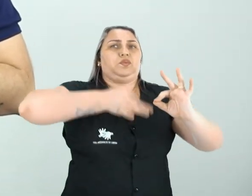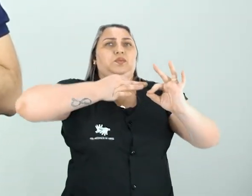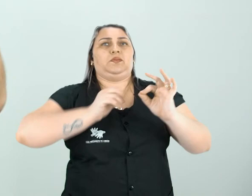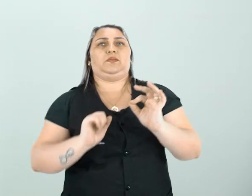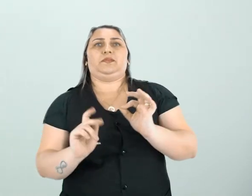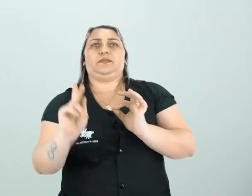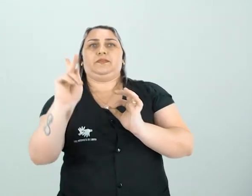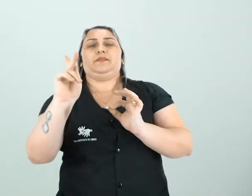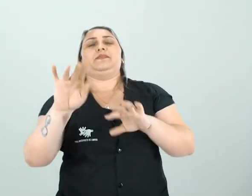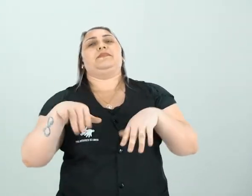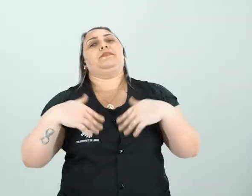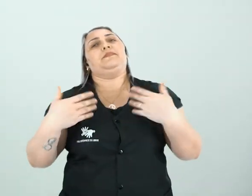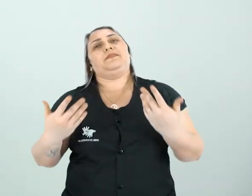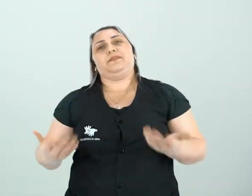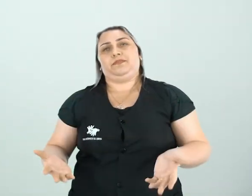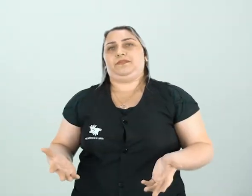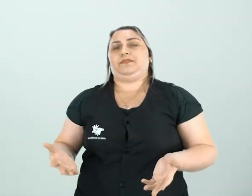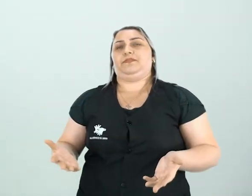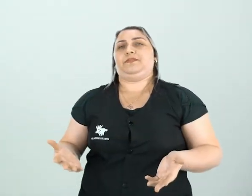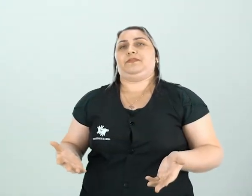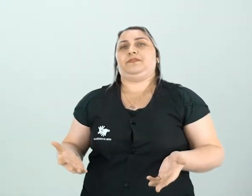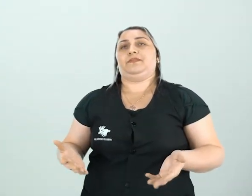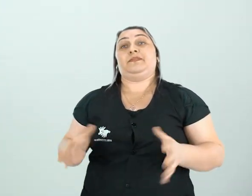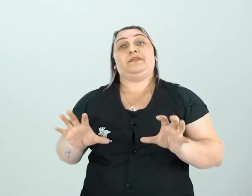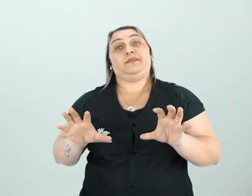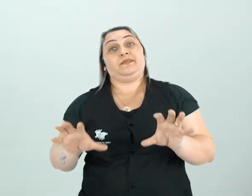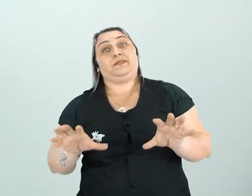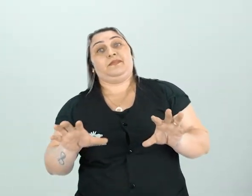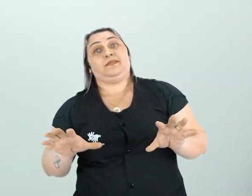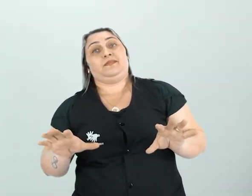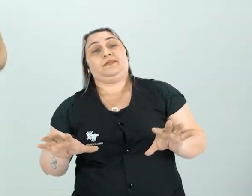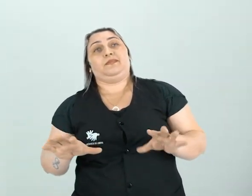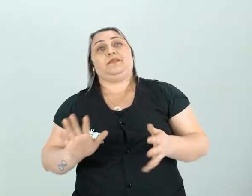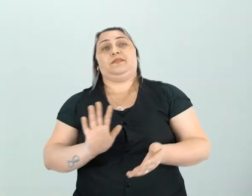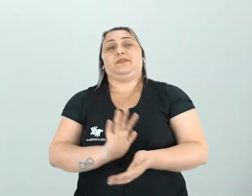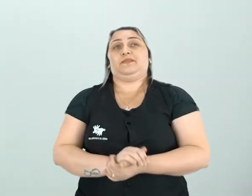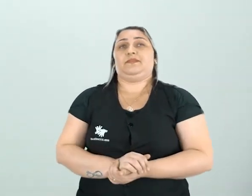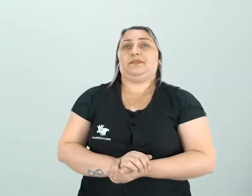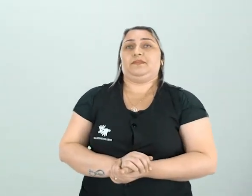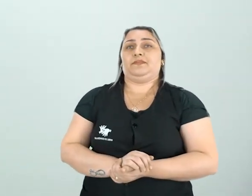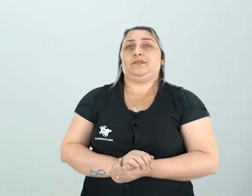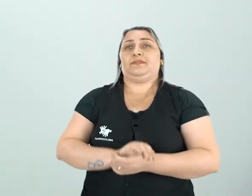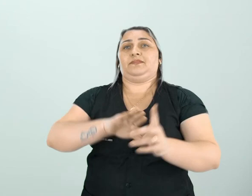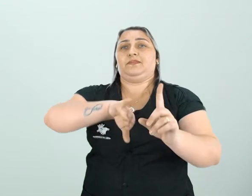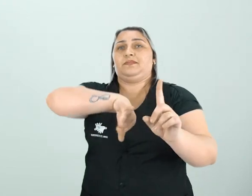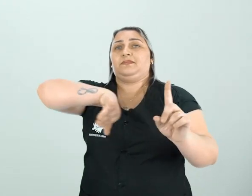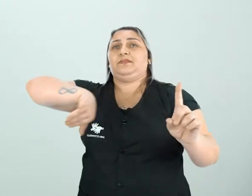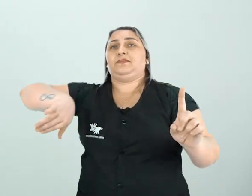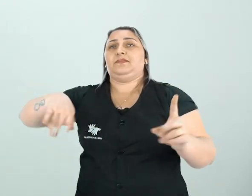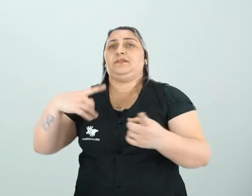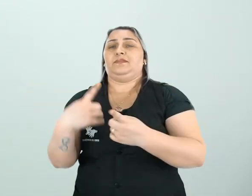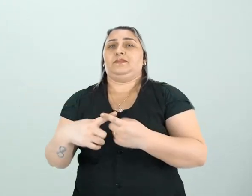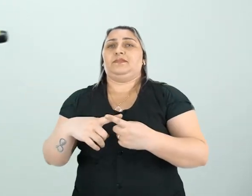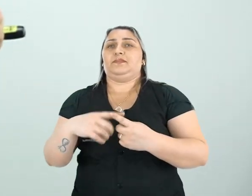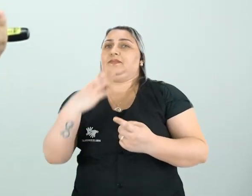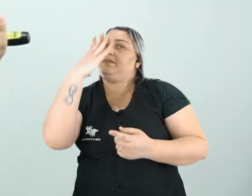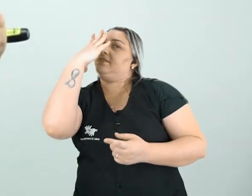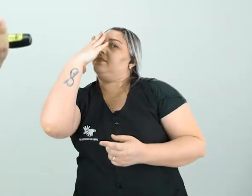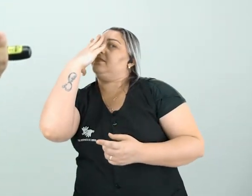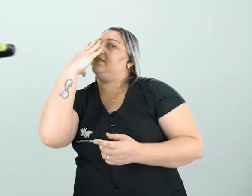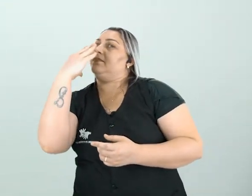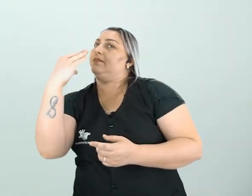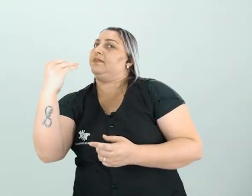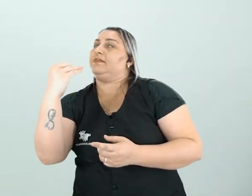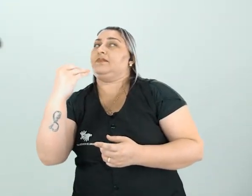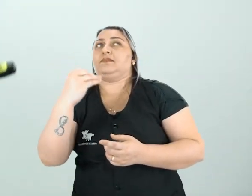Ok? Então, a história se passou num lugar assim. Geralmente num lugar mais afastado, porque a raposa não tem,